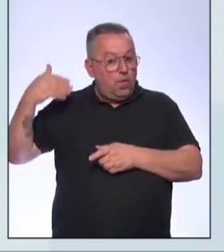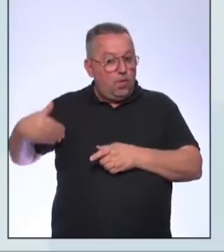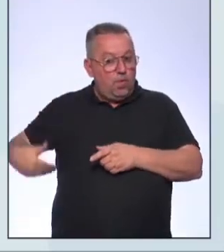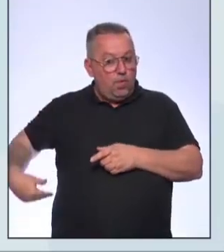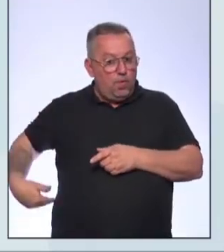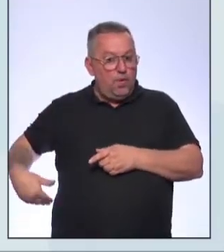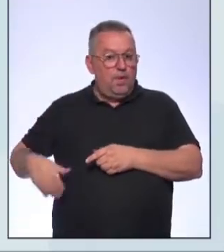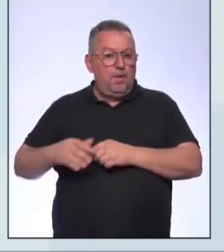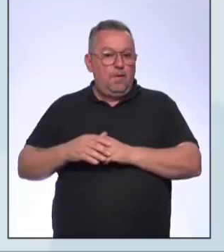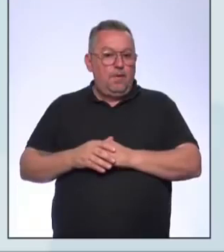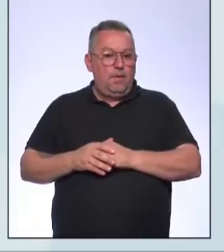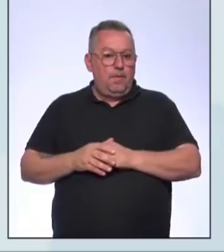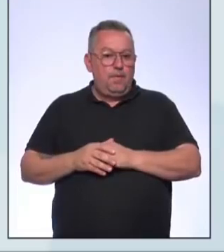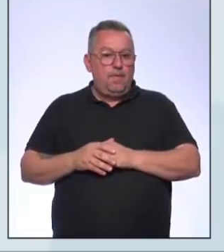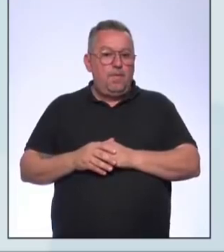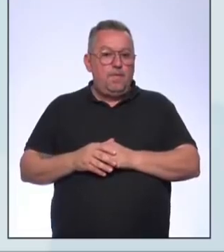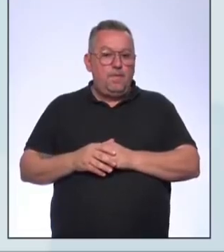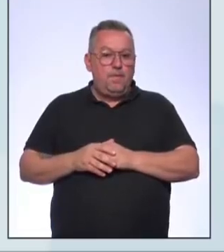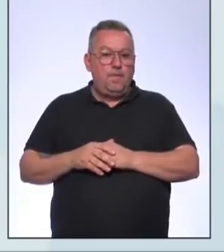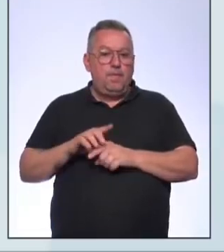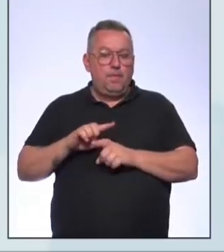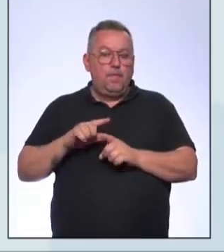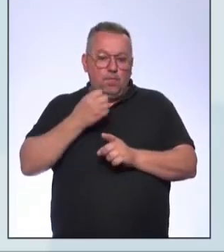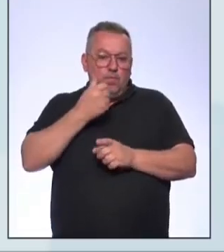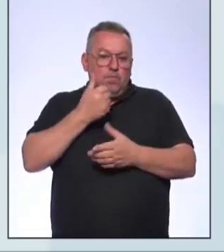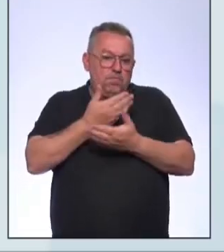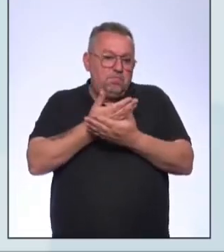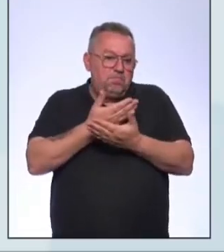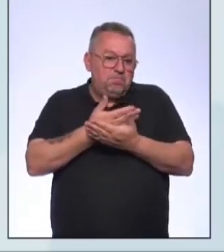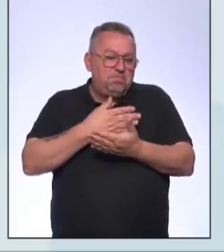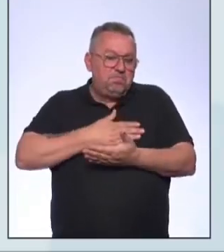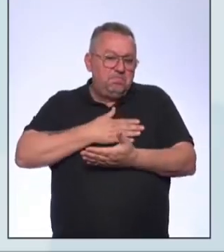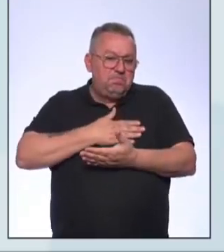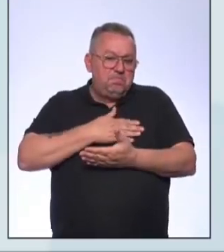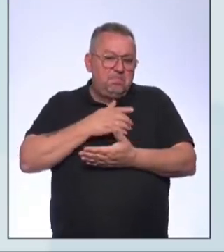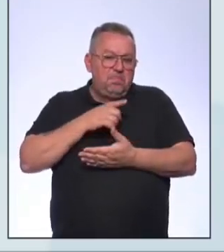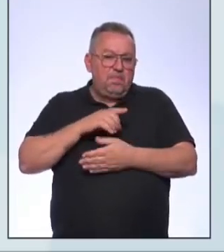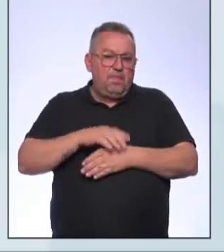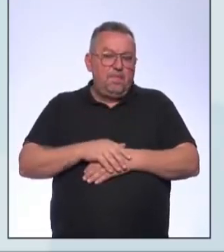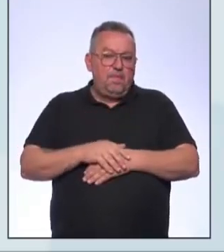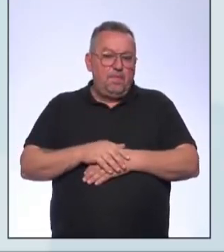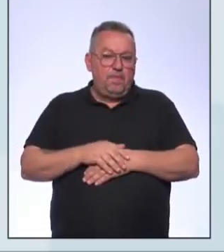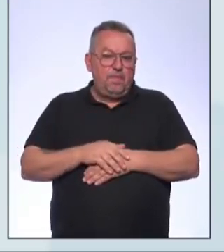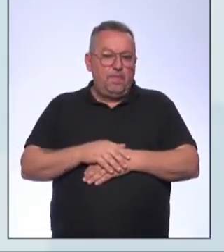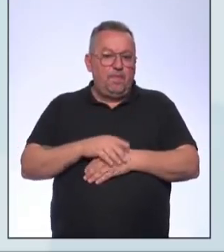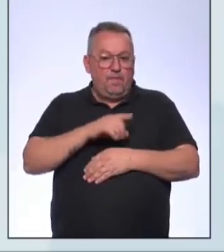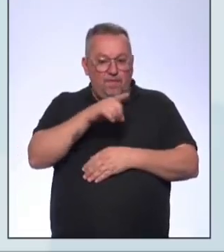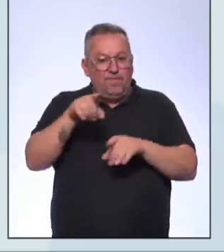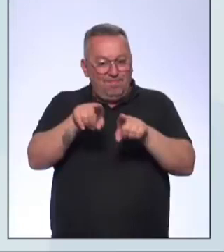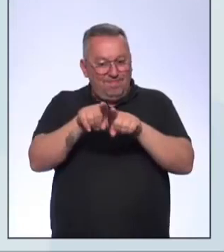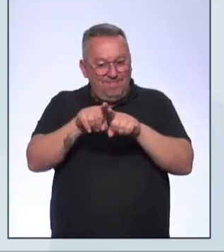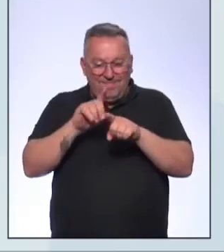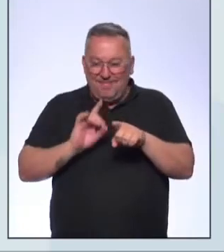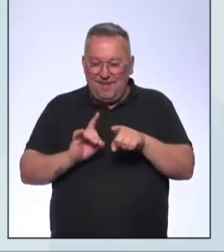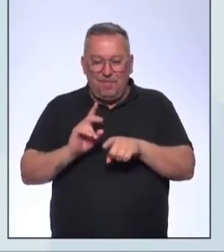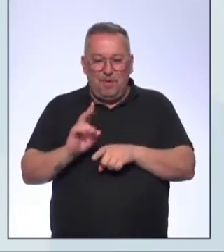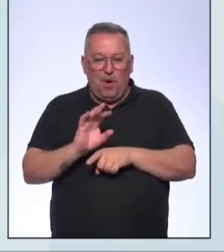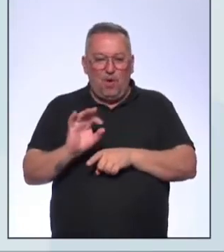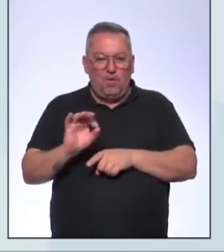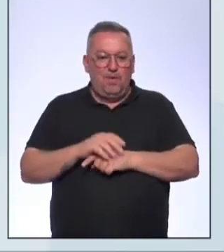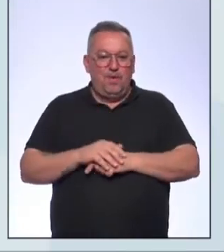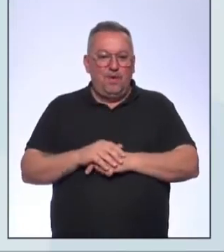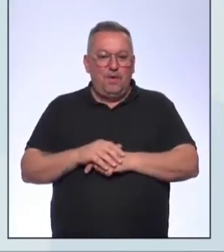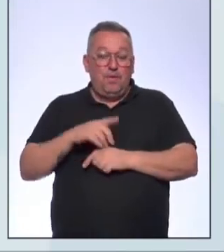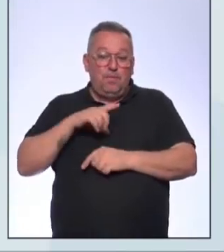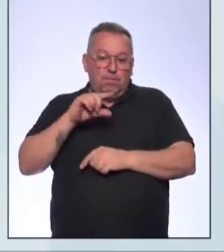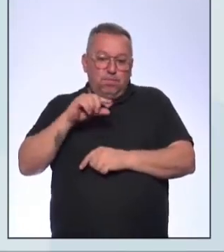longo. Long hair. And I am a good student. Eu sou bom estudante. Vocês estão aí no centro de mídia, são ótimos alunos, né? Então, a little shy.